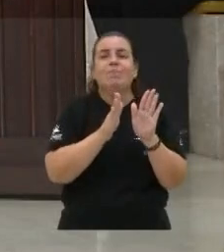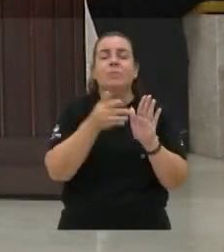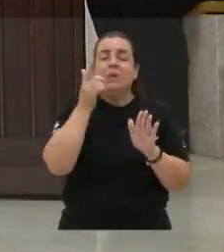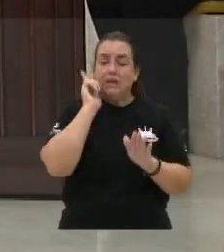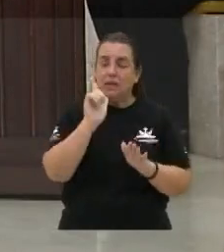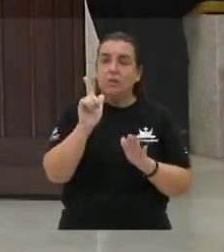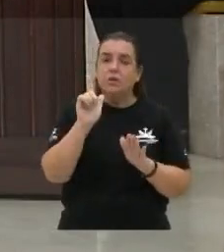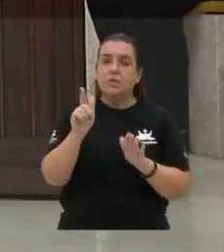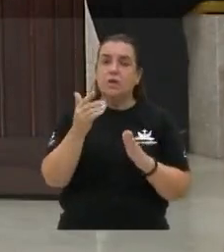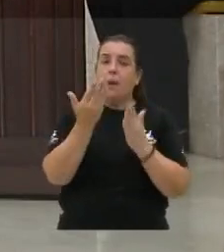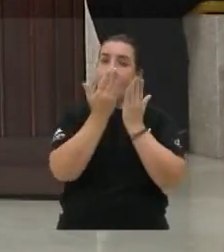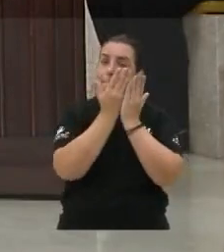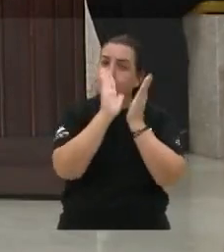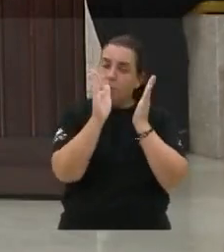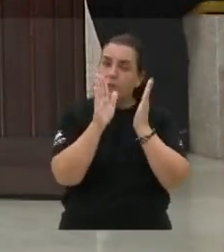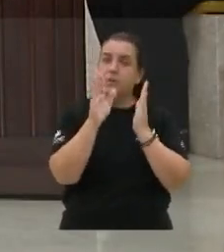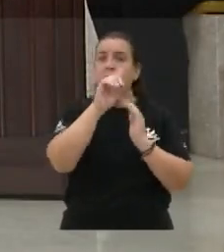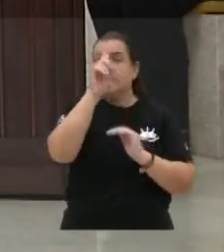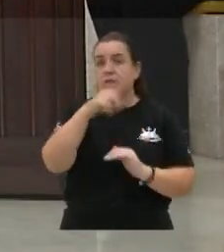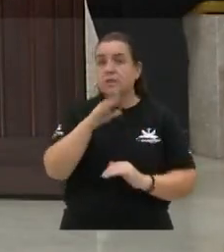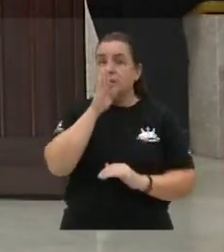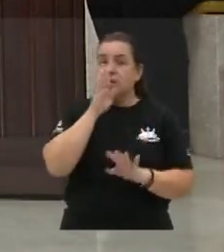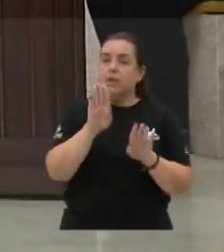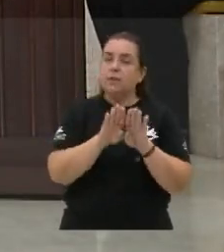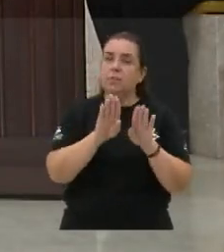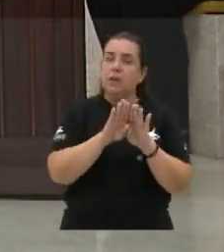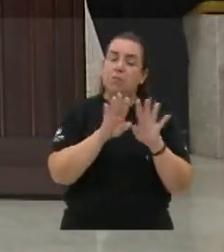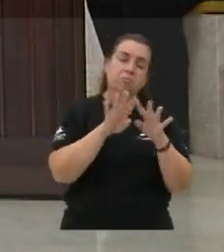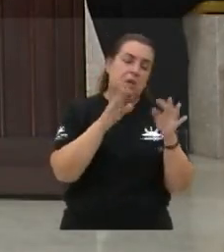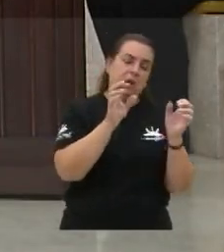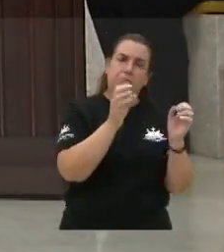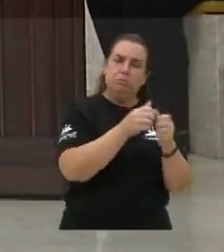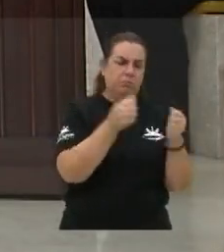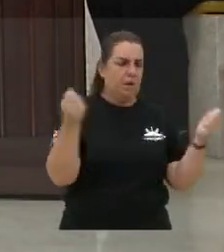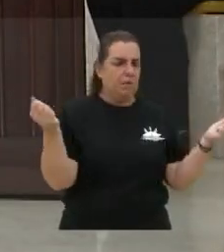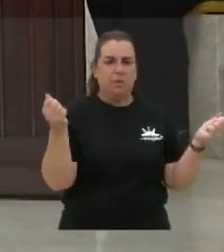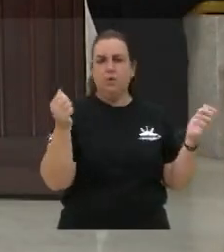Certamente a porta da casa de Zacarias estava destrancada, ele entrou e saudou.